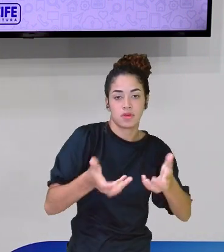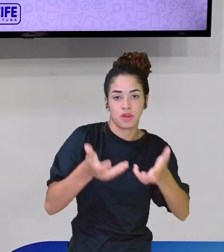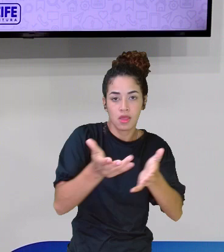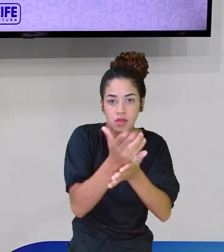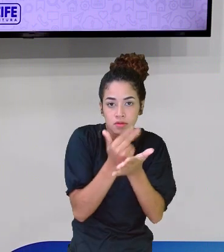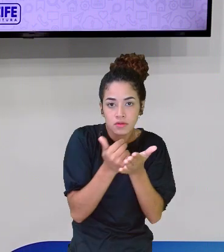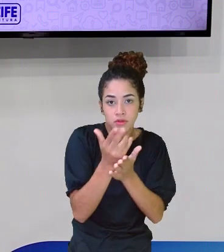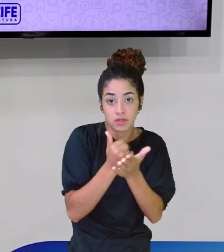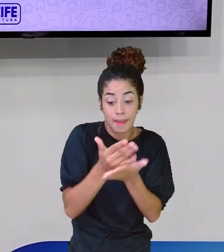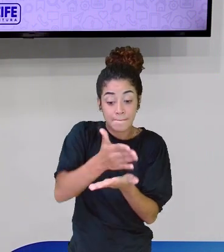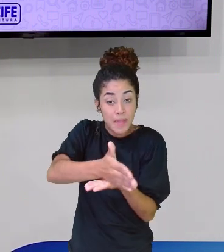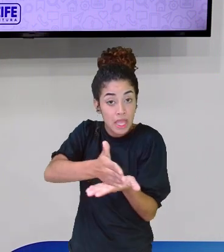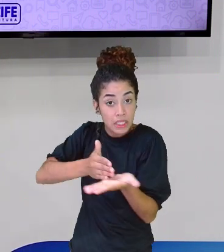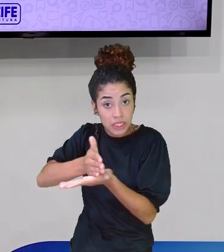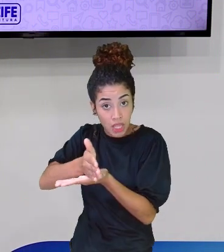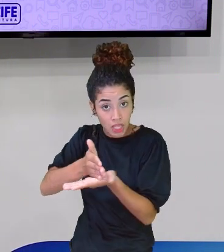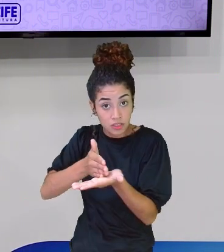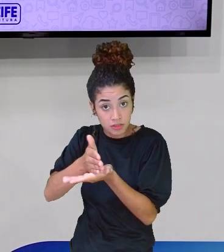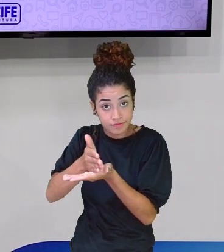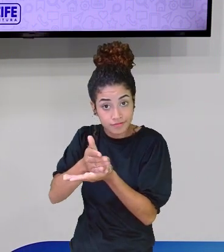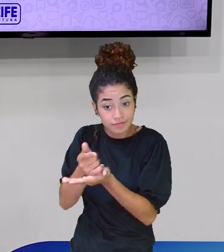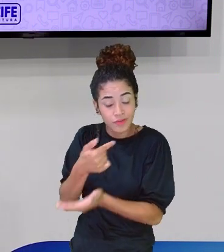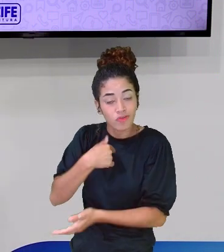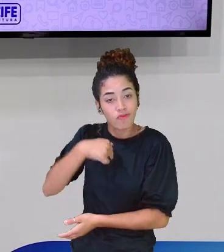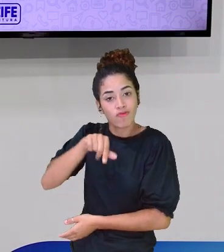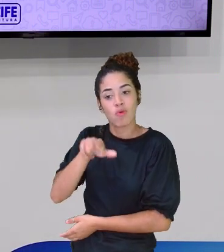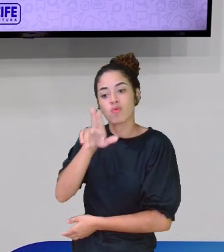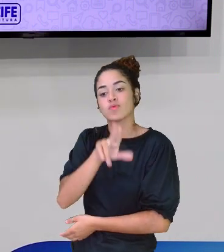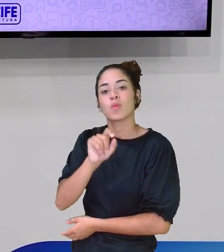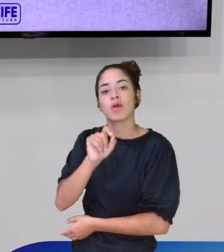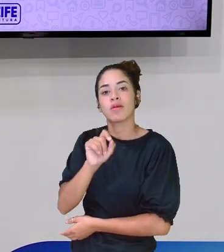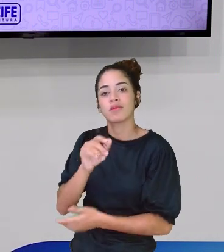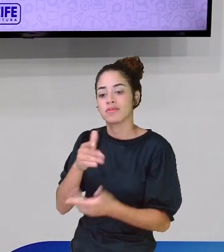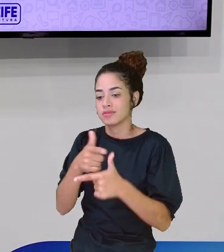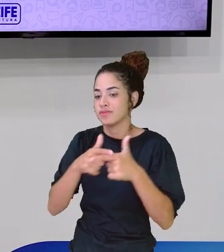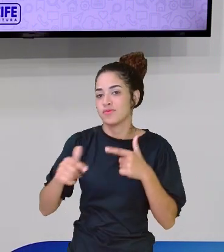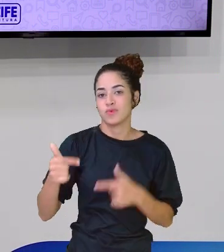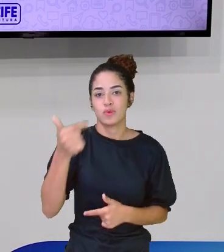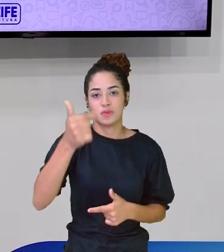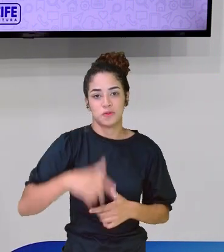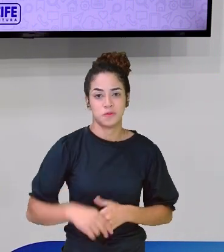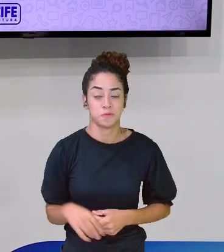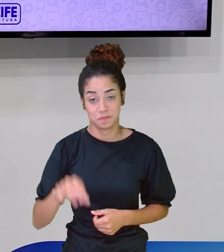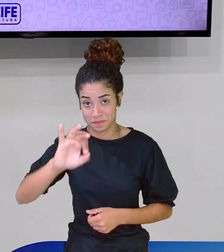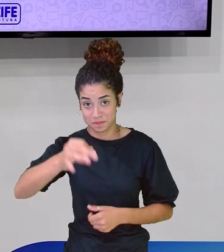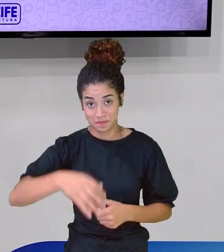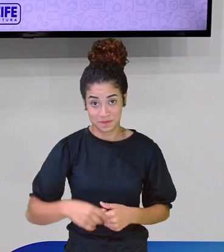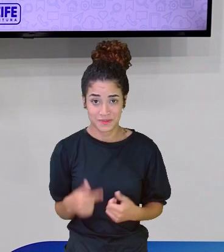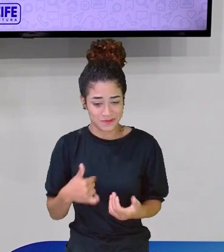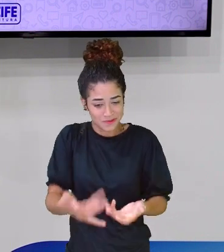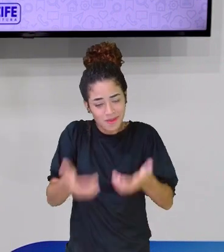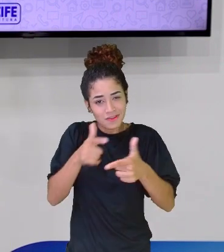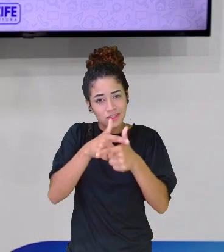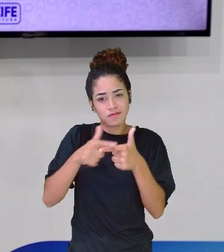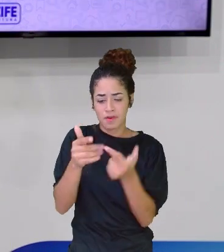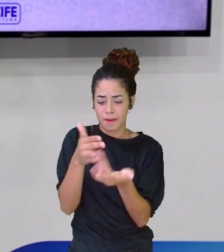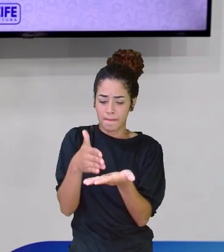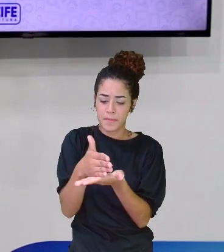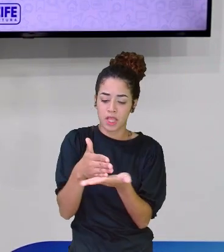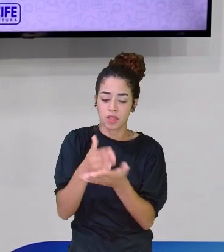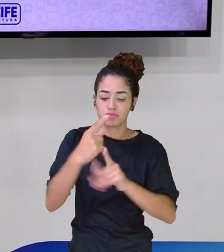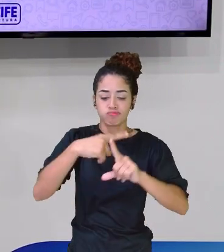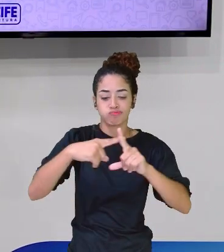figura pela metade, eu vou dividir por 2. Não é isso? Se eu quero dividir na